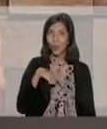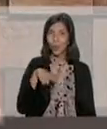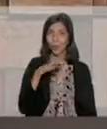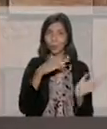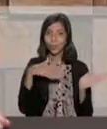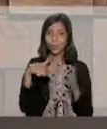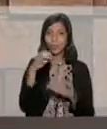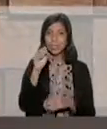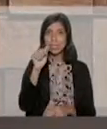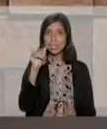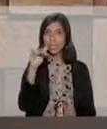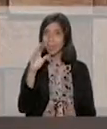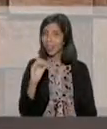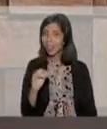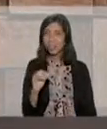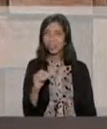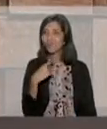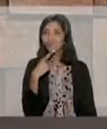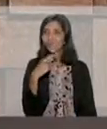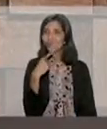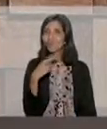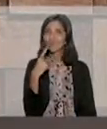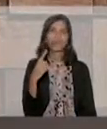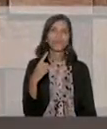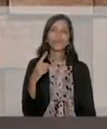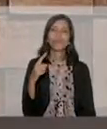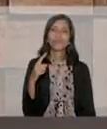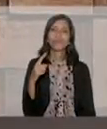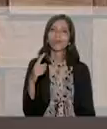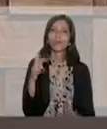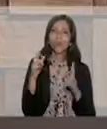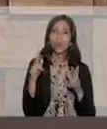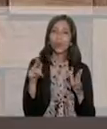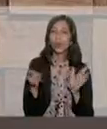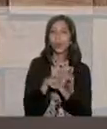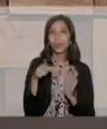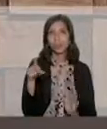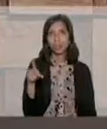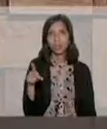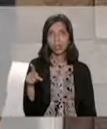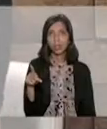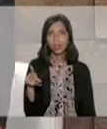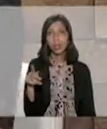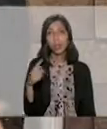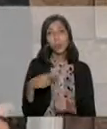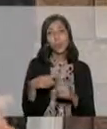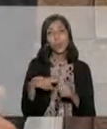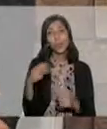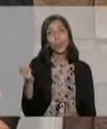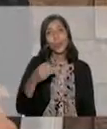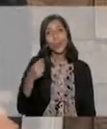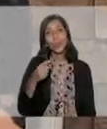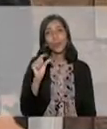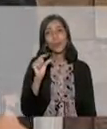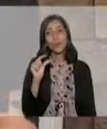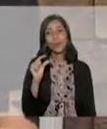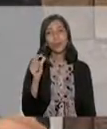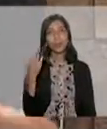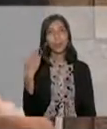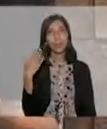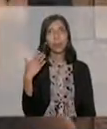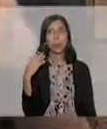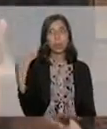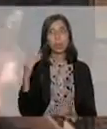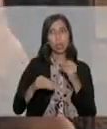acho que ainda não encontrou essa personalidade. Mas nós somos mais recentes nos seriados do que nas novelas,